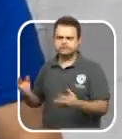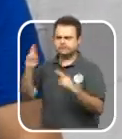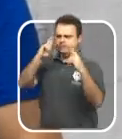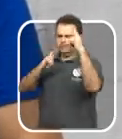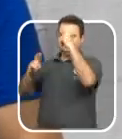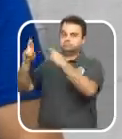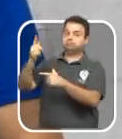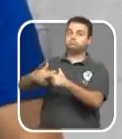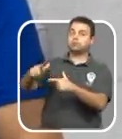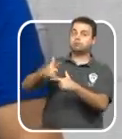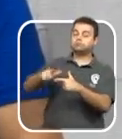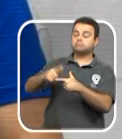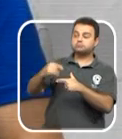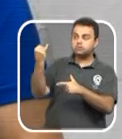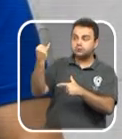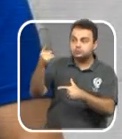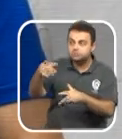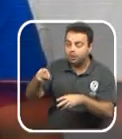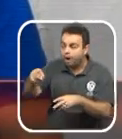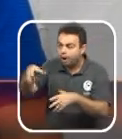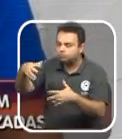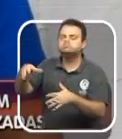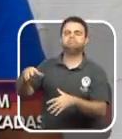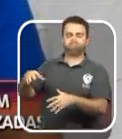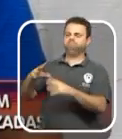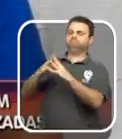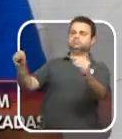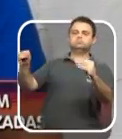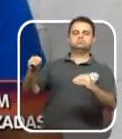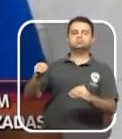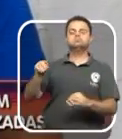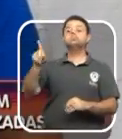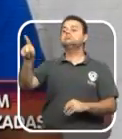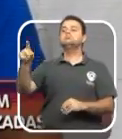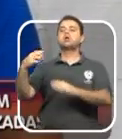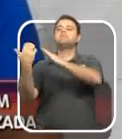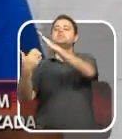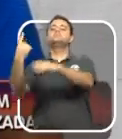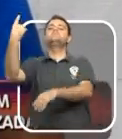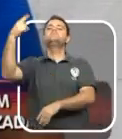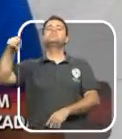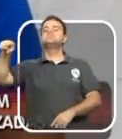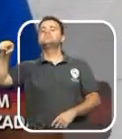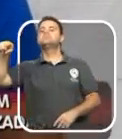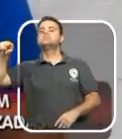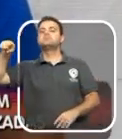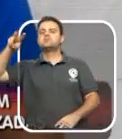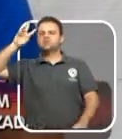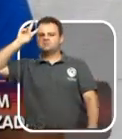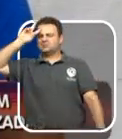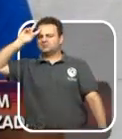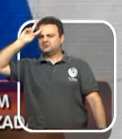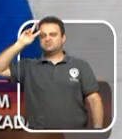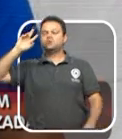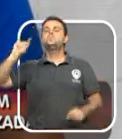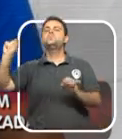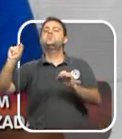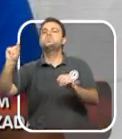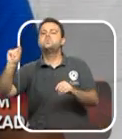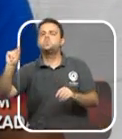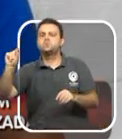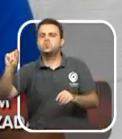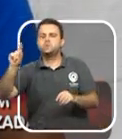questões do transporte coletivo, e nós tivemos uma outra CPI das empresas terceirizadas, né? Me lembro que a